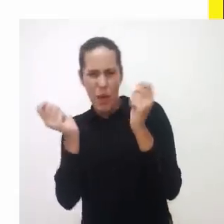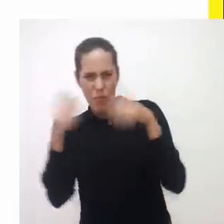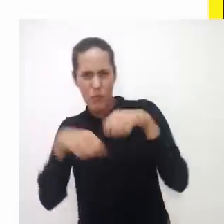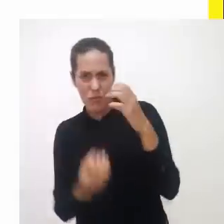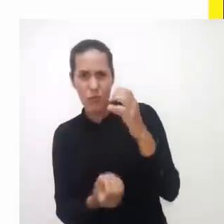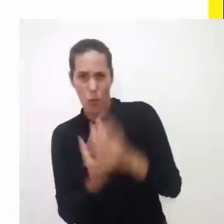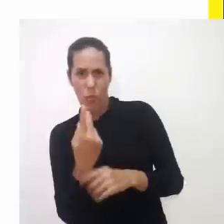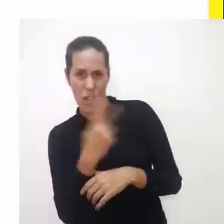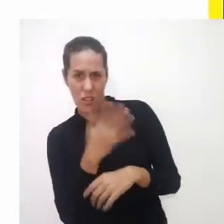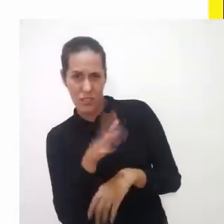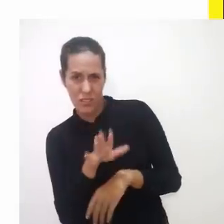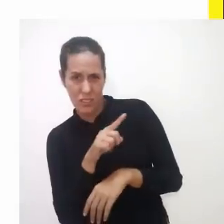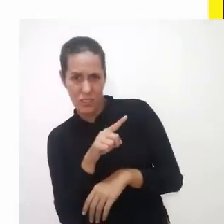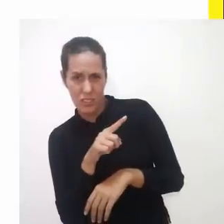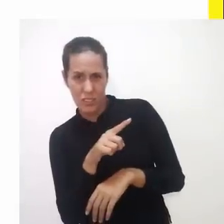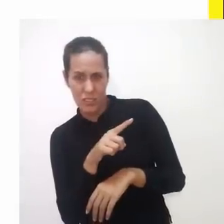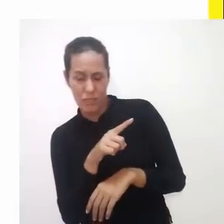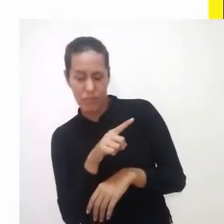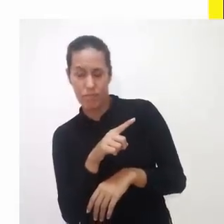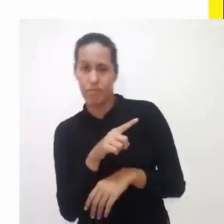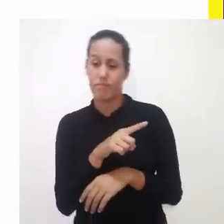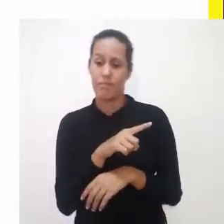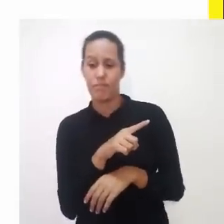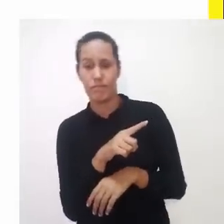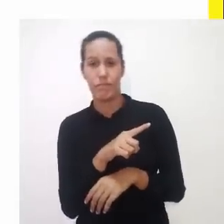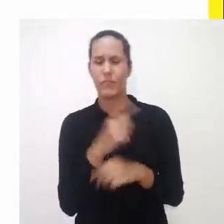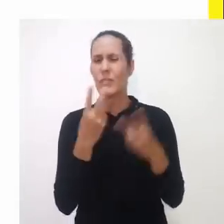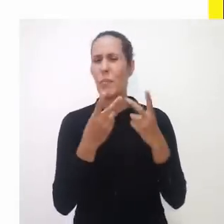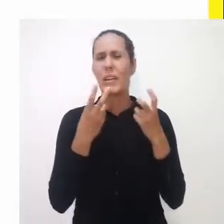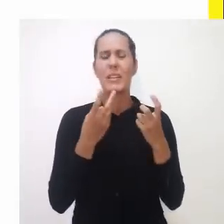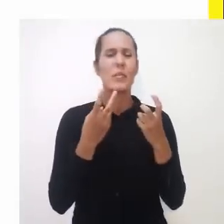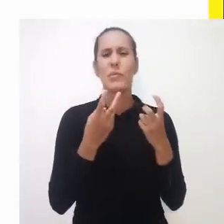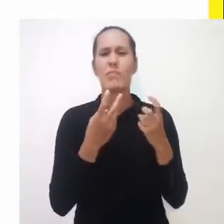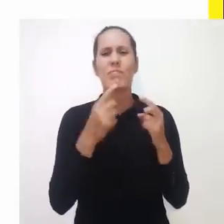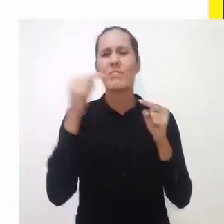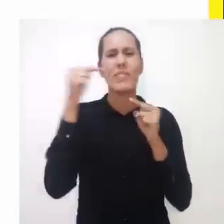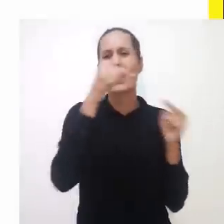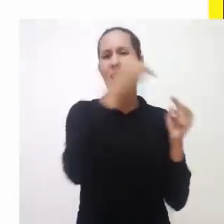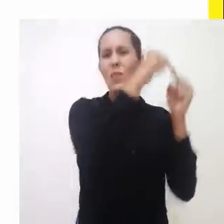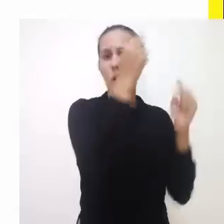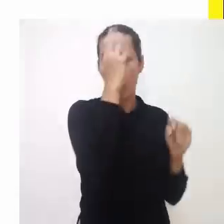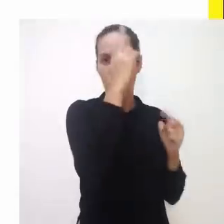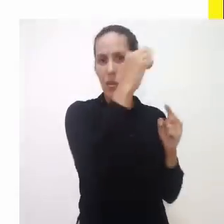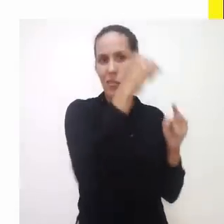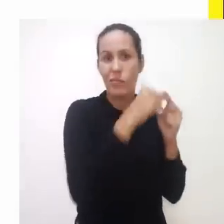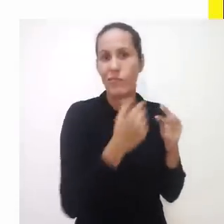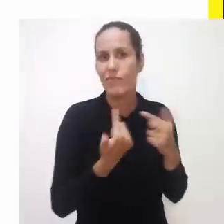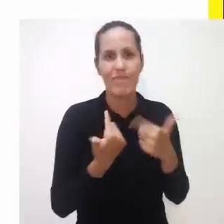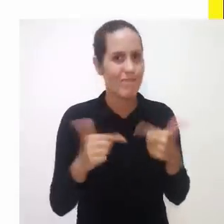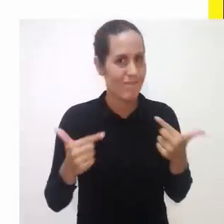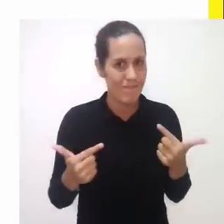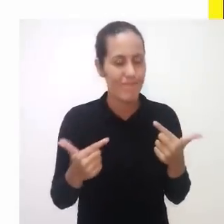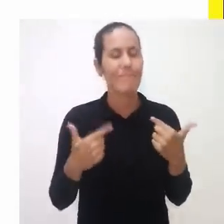nesse exemplo? Realmente, você percebe que não tem como formar um